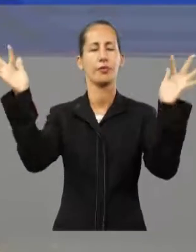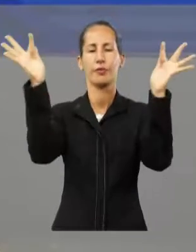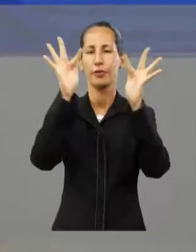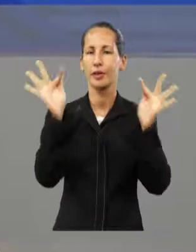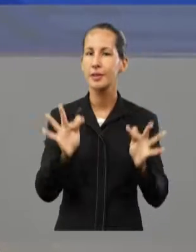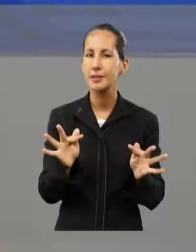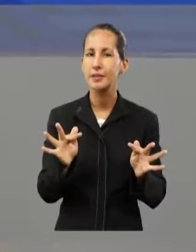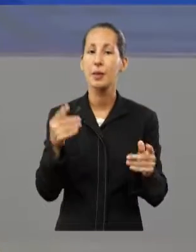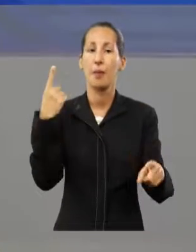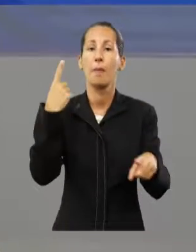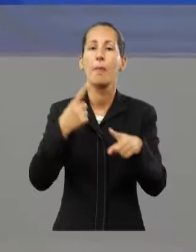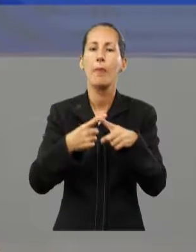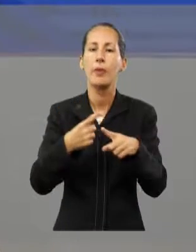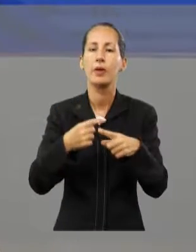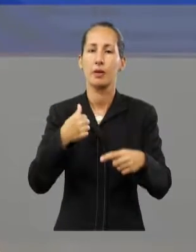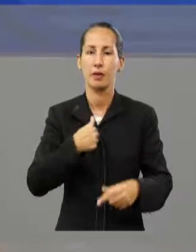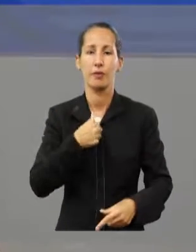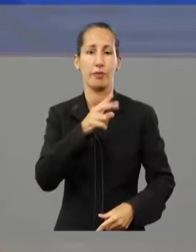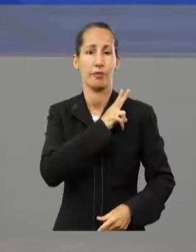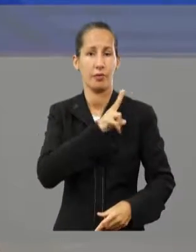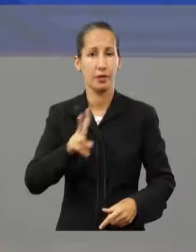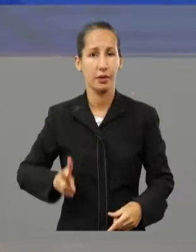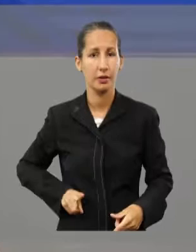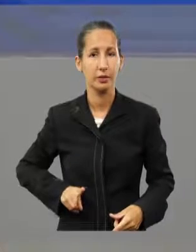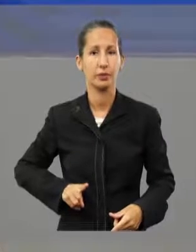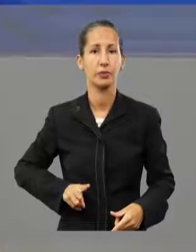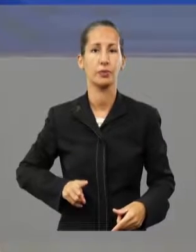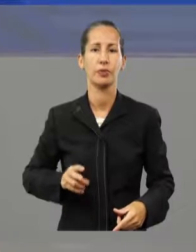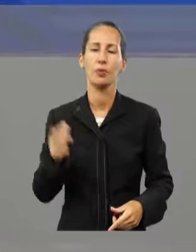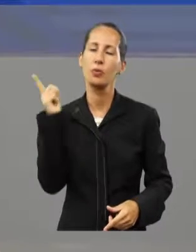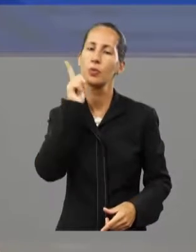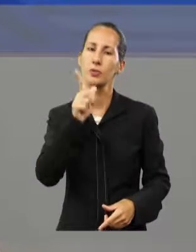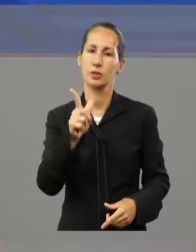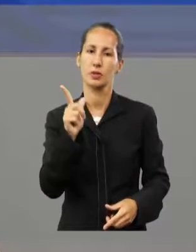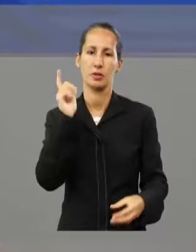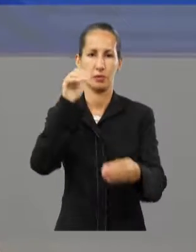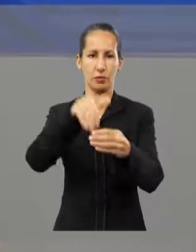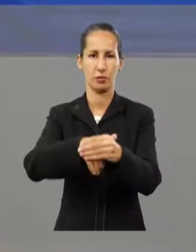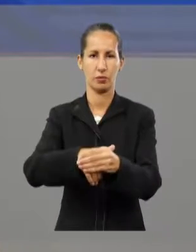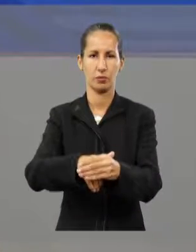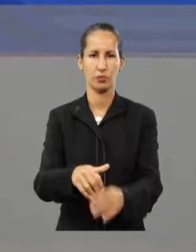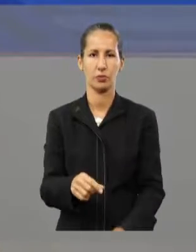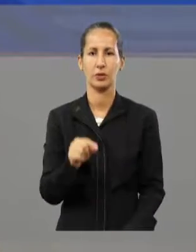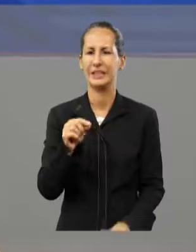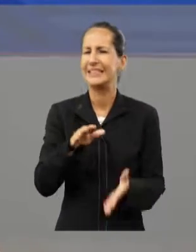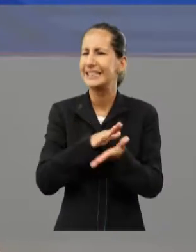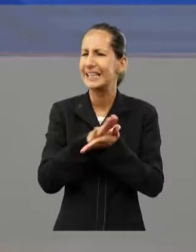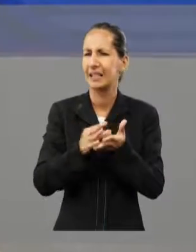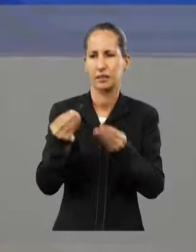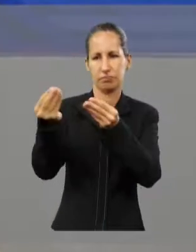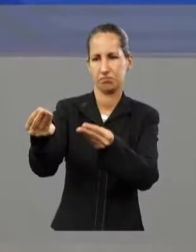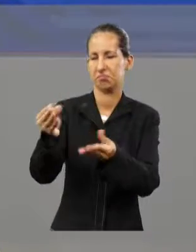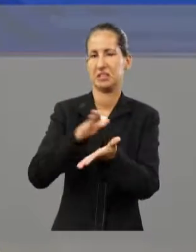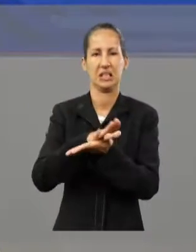feliz, porque eu sou um vereador que eu ganhei a eleição, eu não dei, Mara, nada a